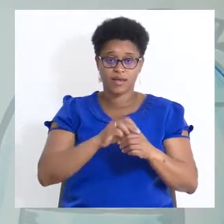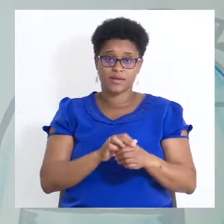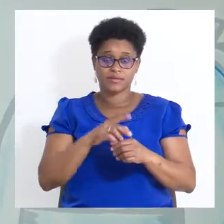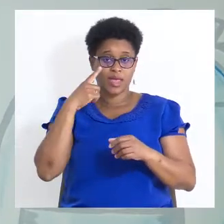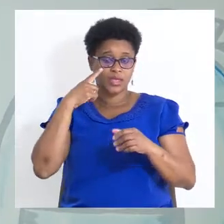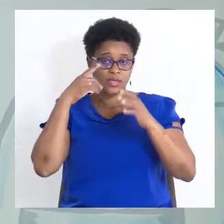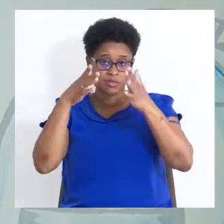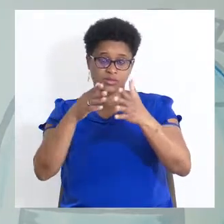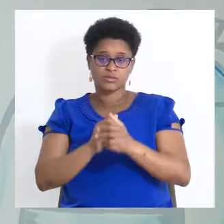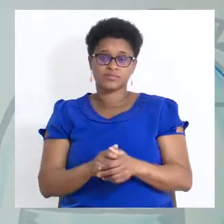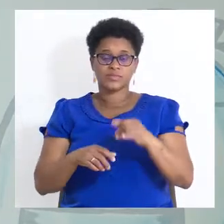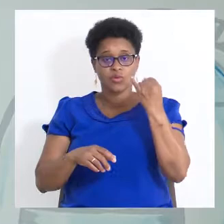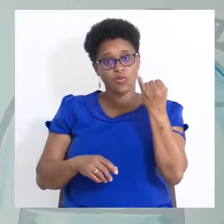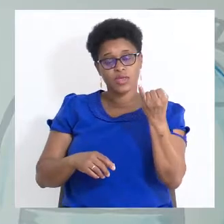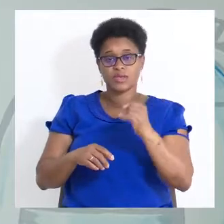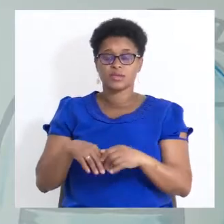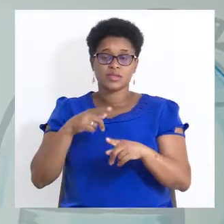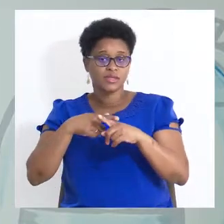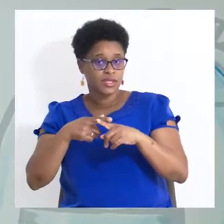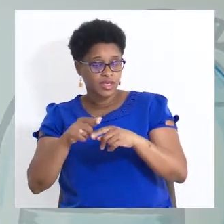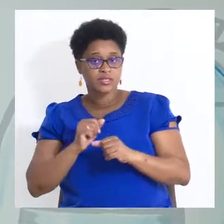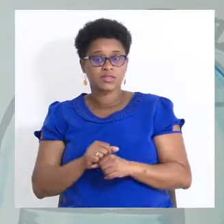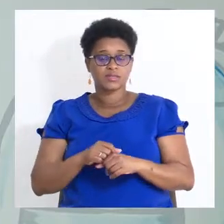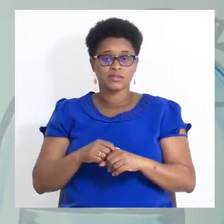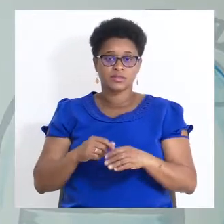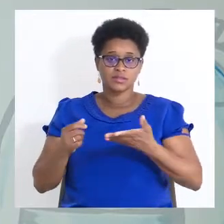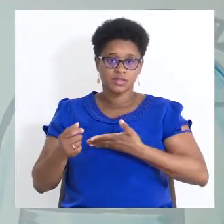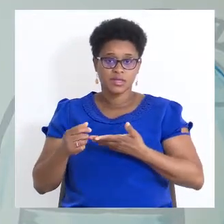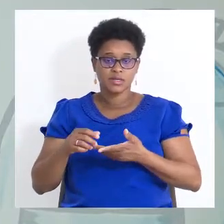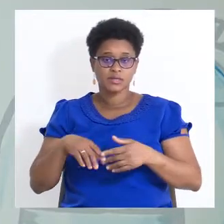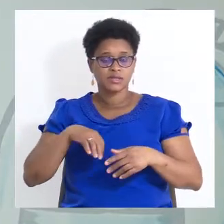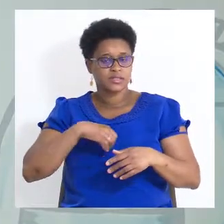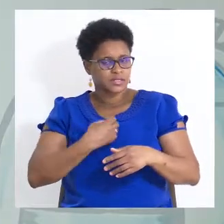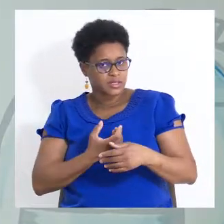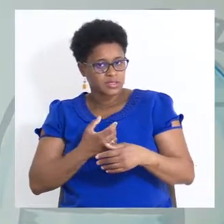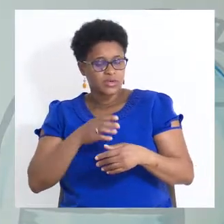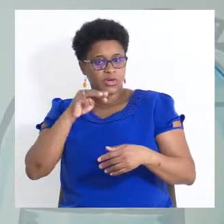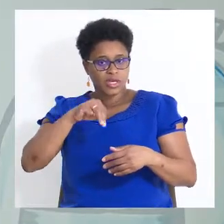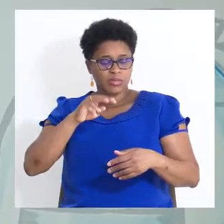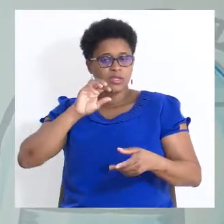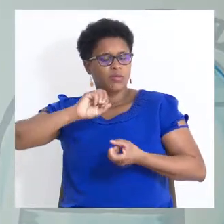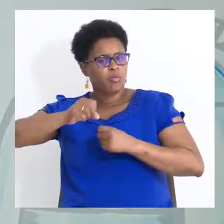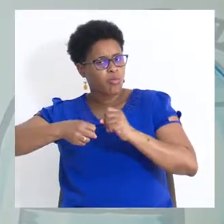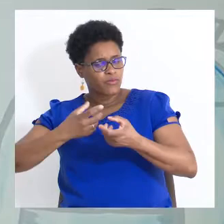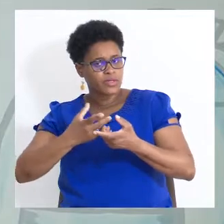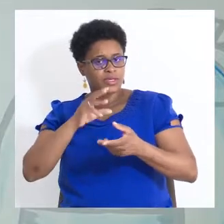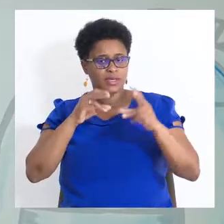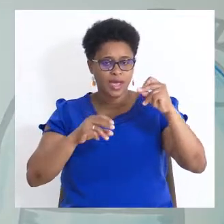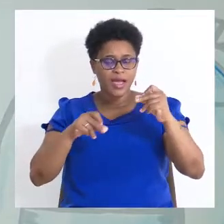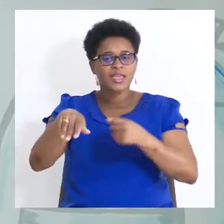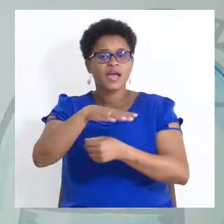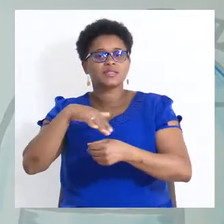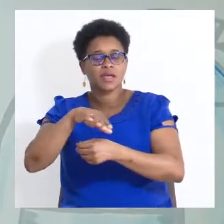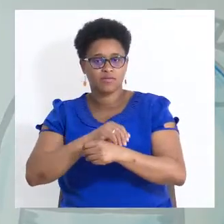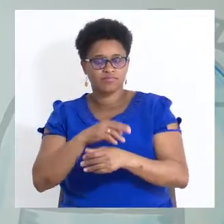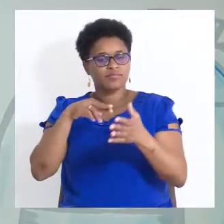A da atenção, o I de interesse, o D do desejo, o M da memorização e o A